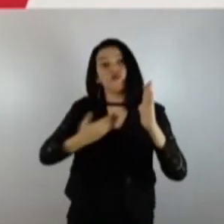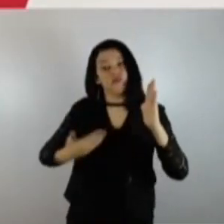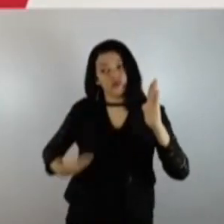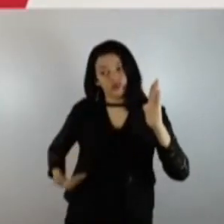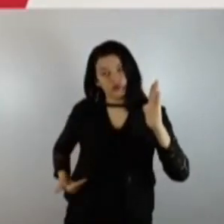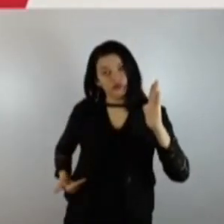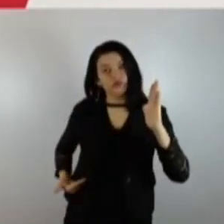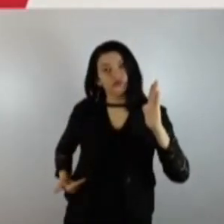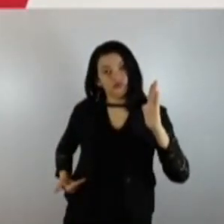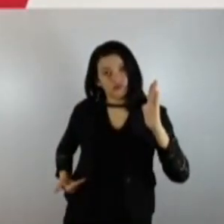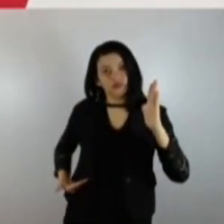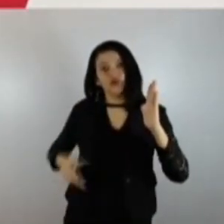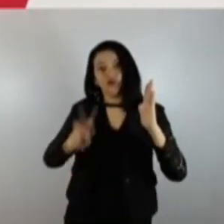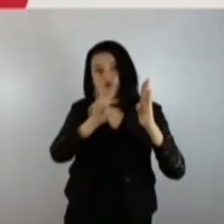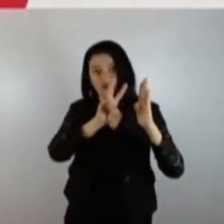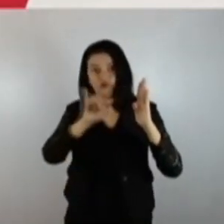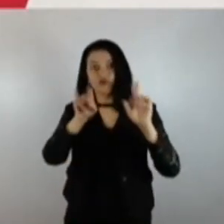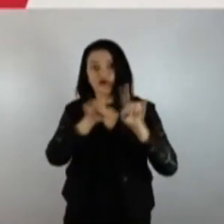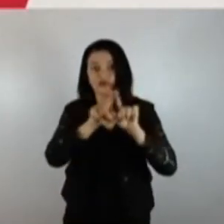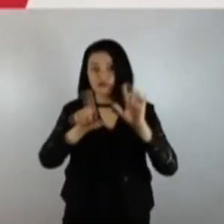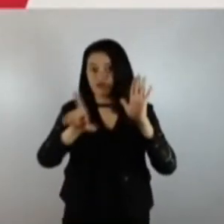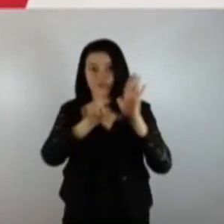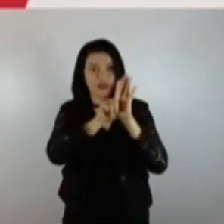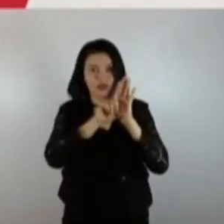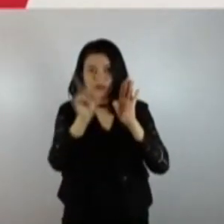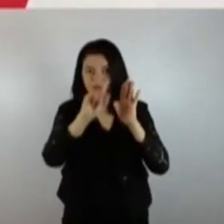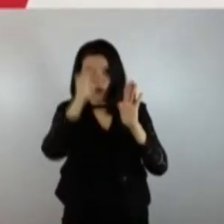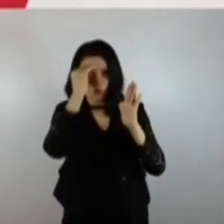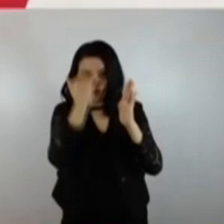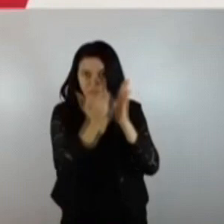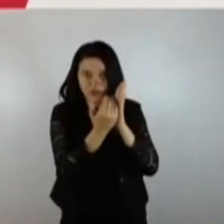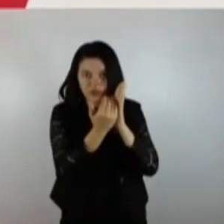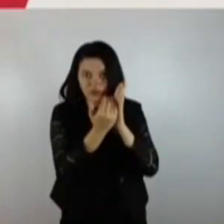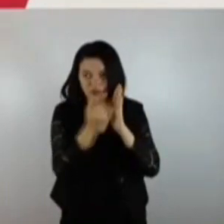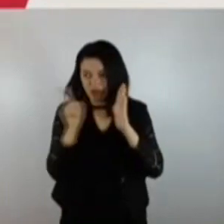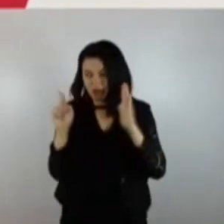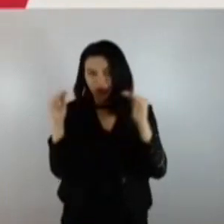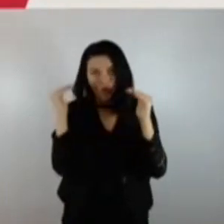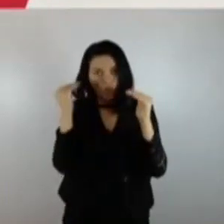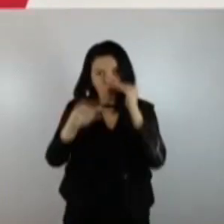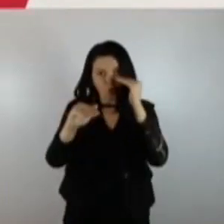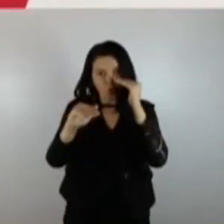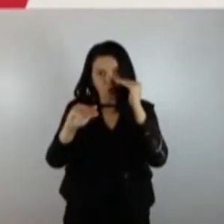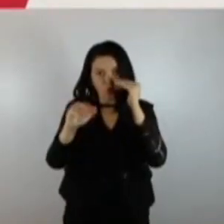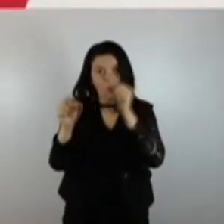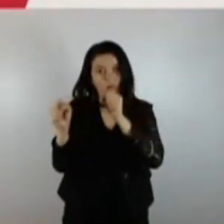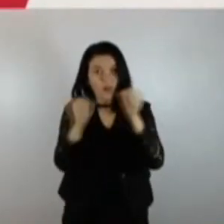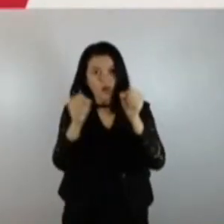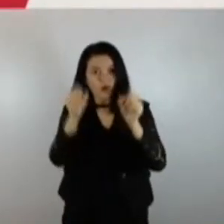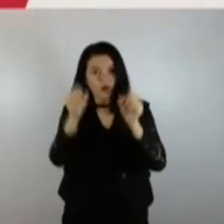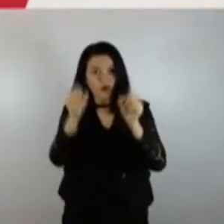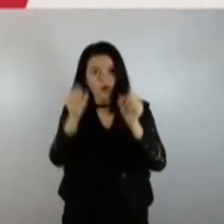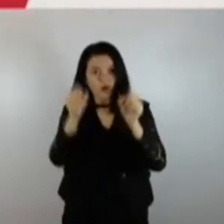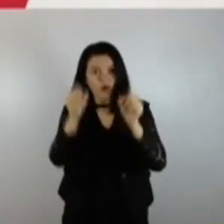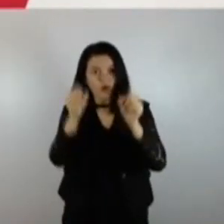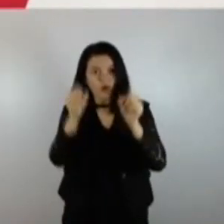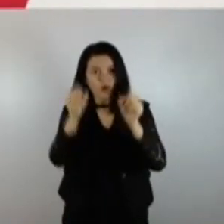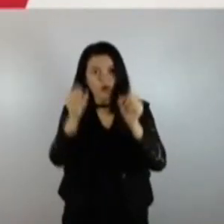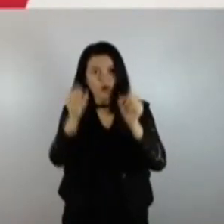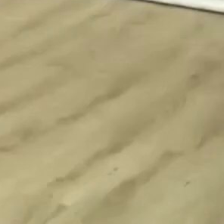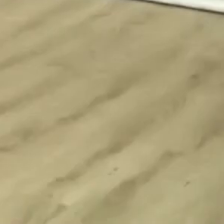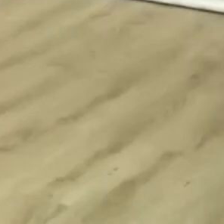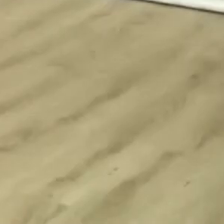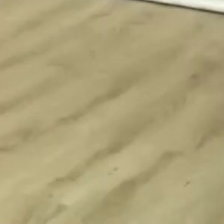governamentais, estará infringindo leis e estará também descumprindo uma decisão do Poder Judiciário.